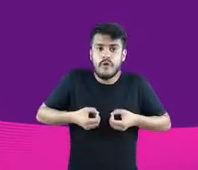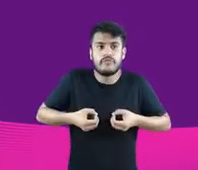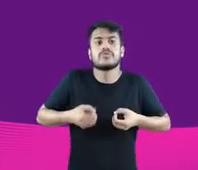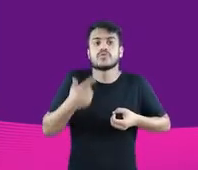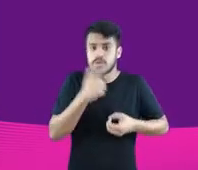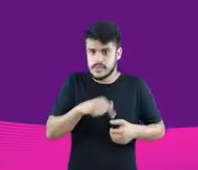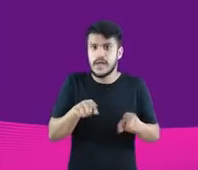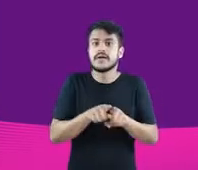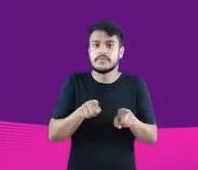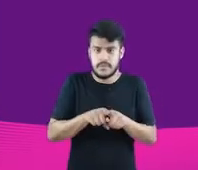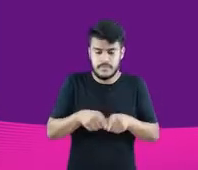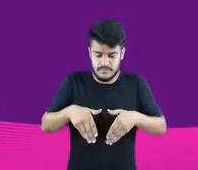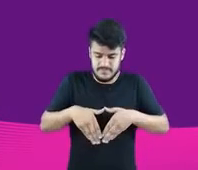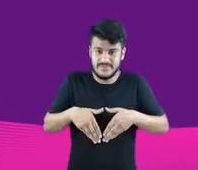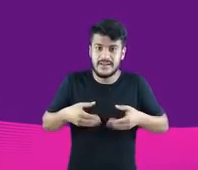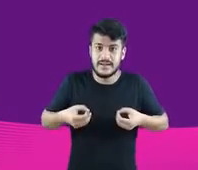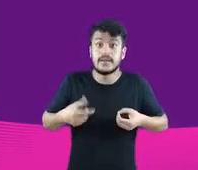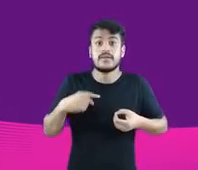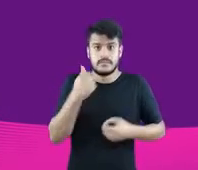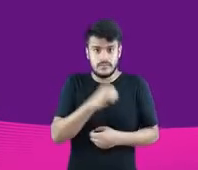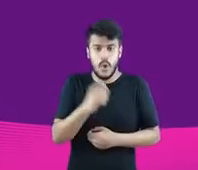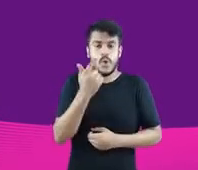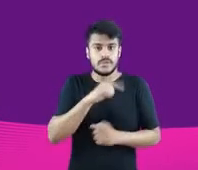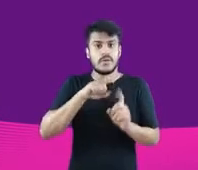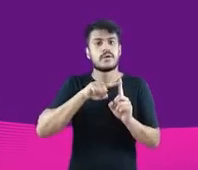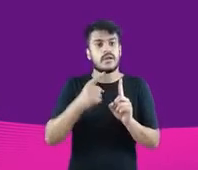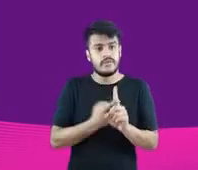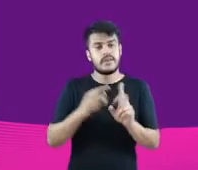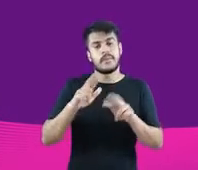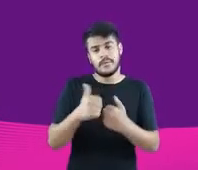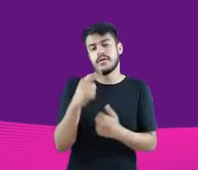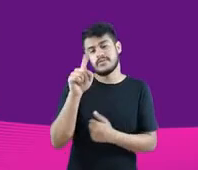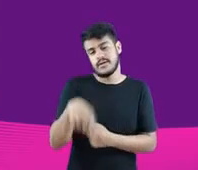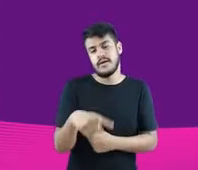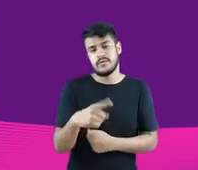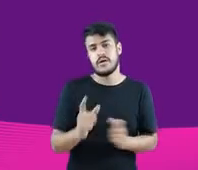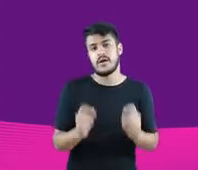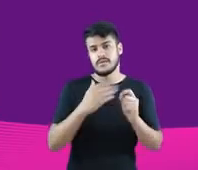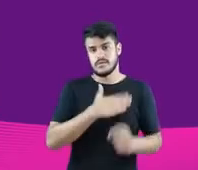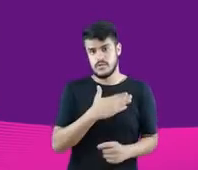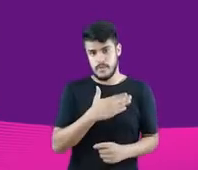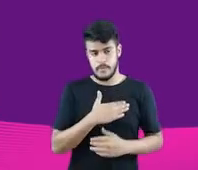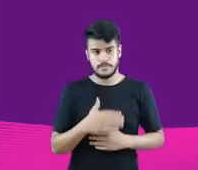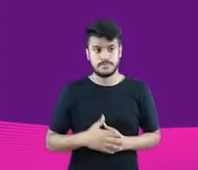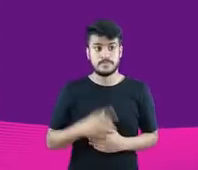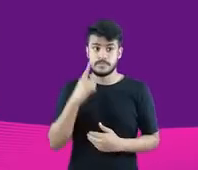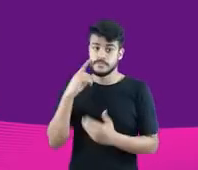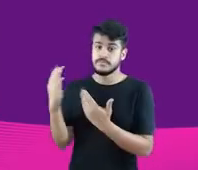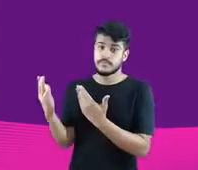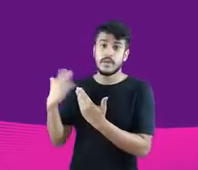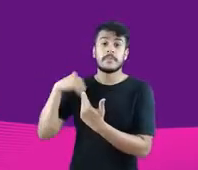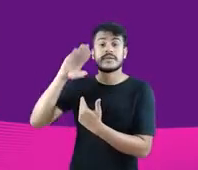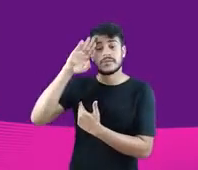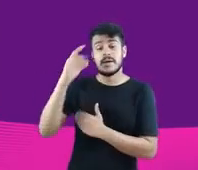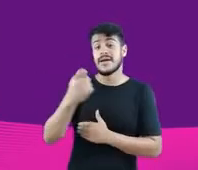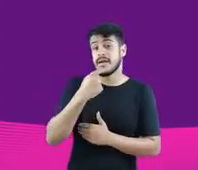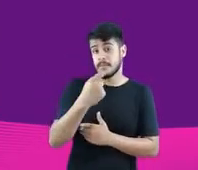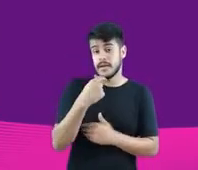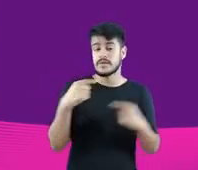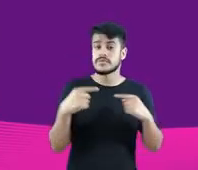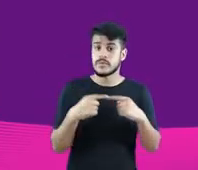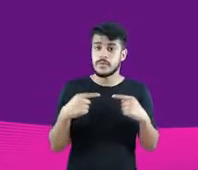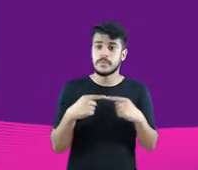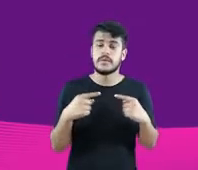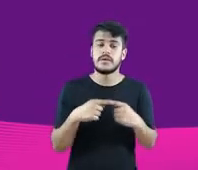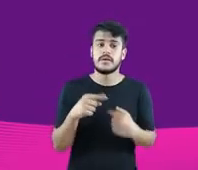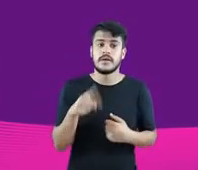nas pacientes que engravidaram depois de um câncer de mama. Essas são as drogas mais relacionadas a